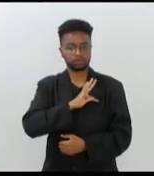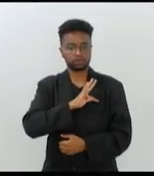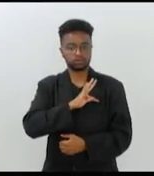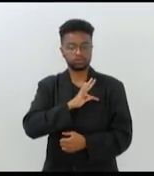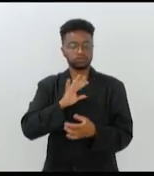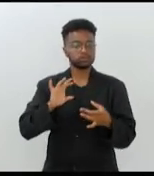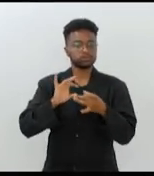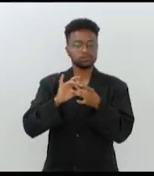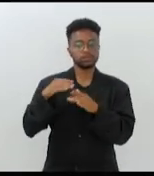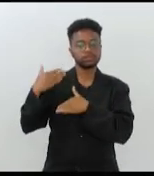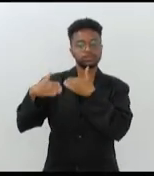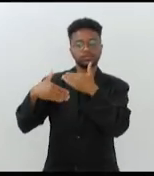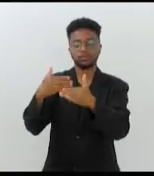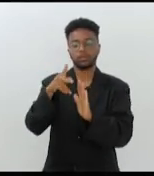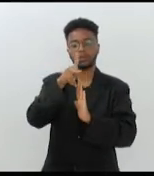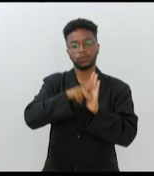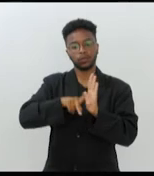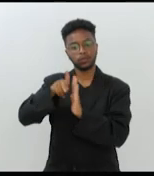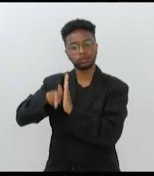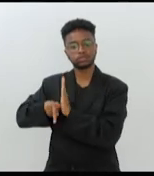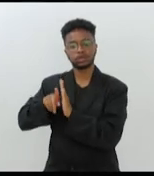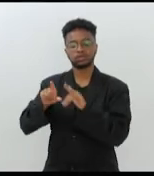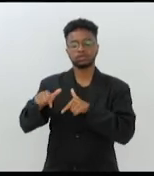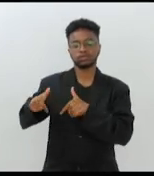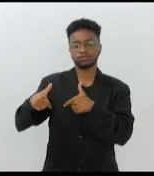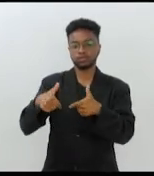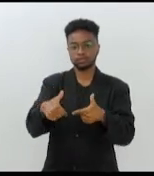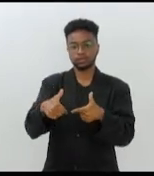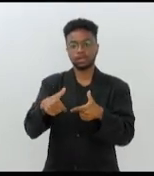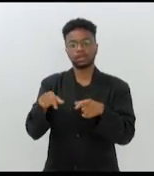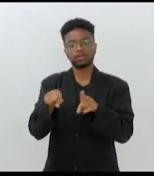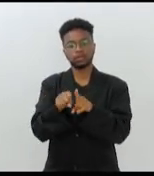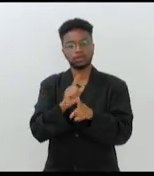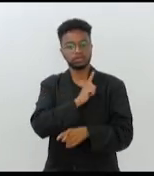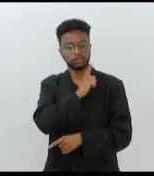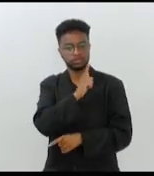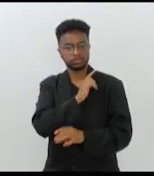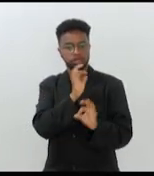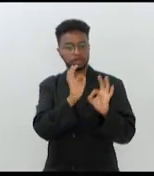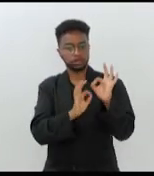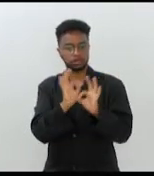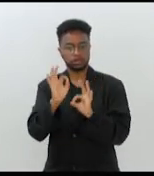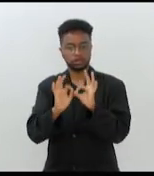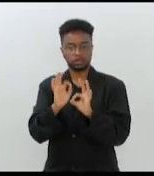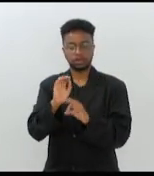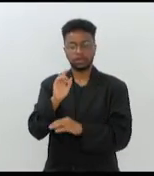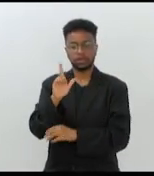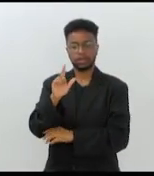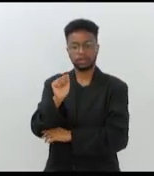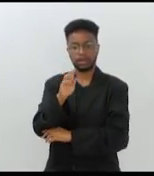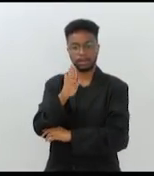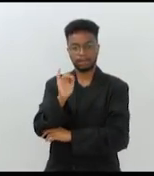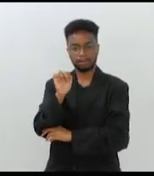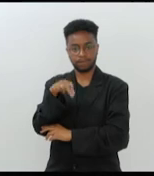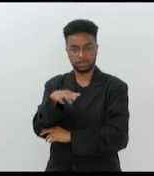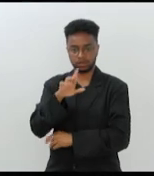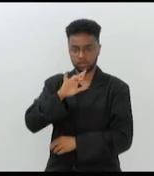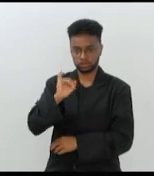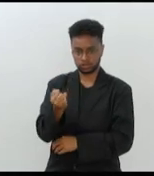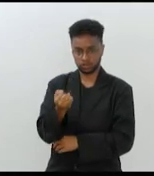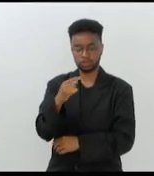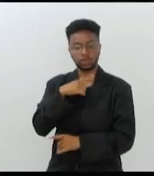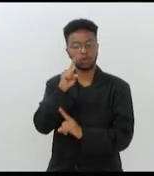o desenvolvimento de projetos, operação e gerenciamento do Labin-RJ, que pretende